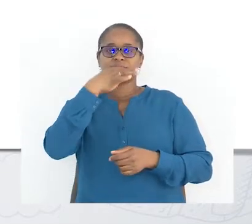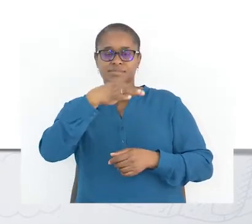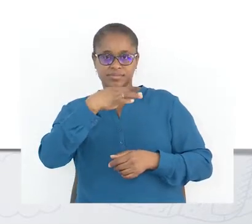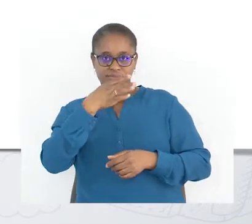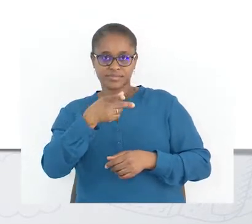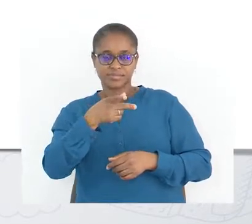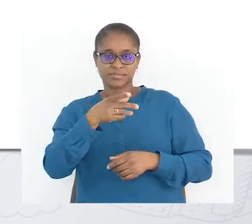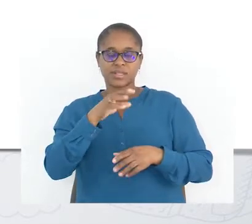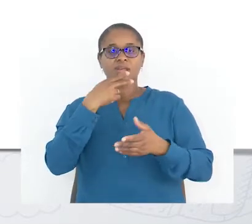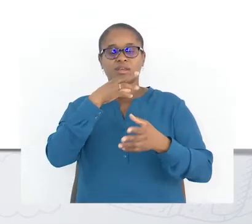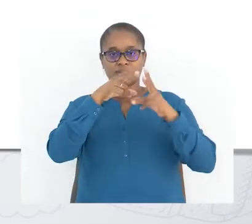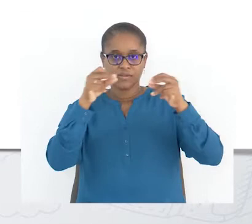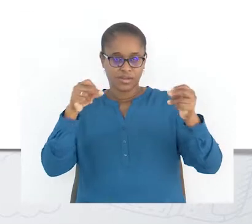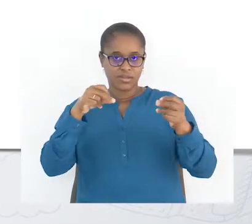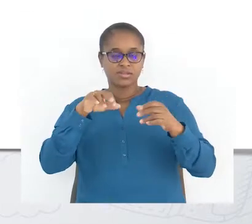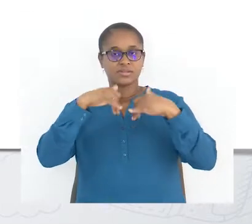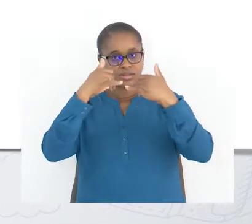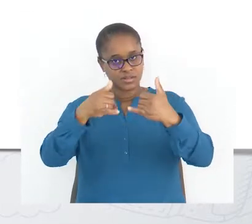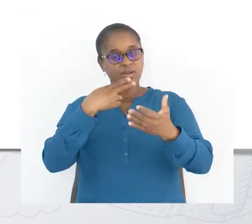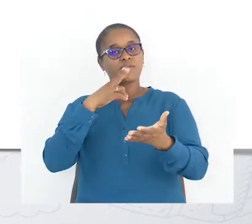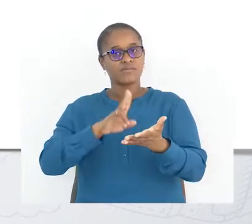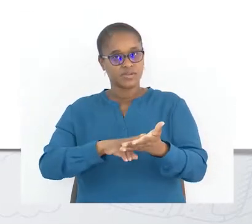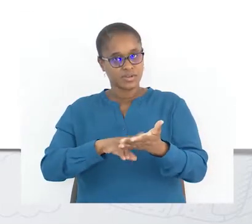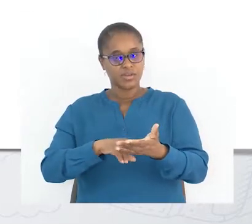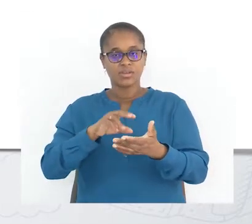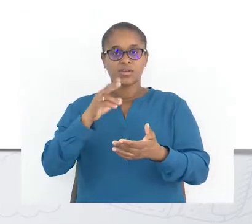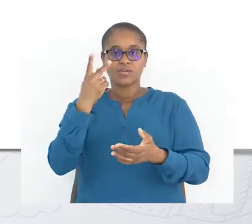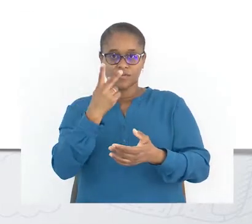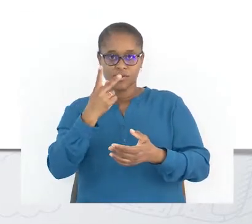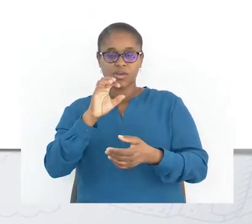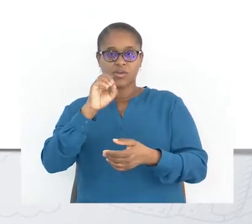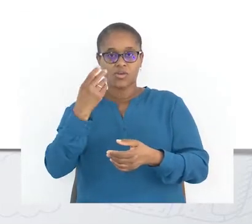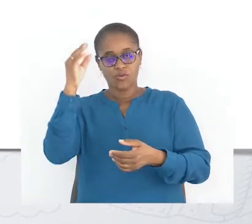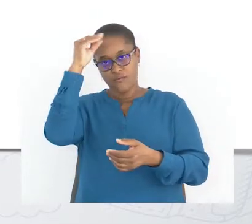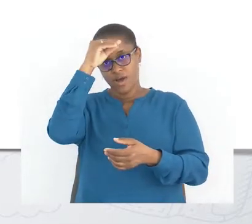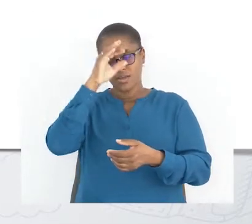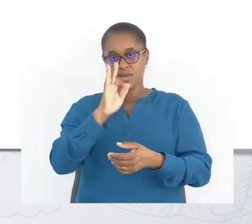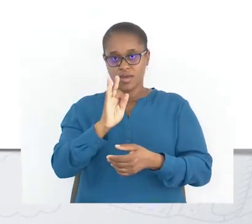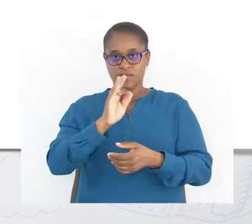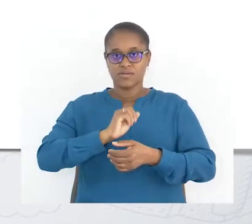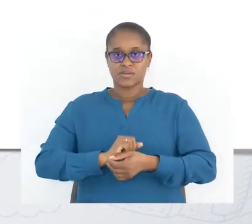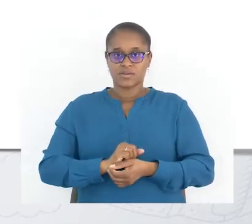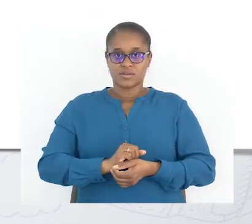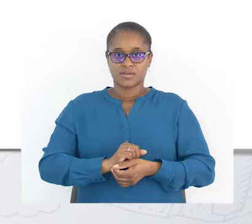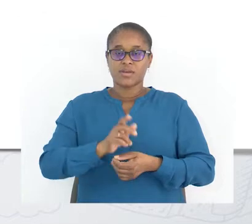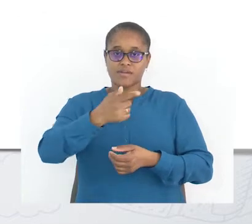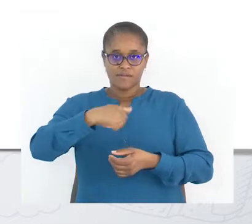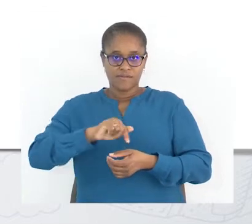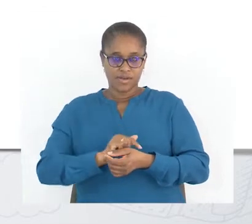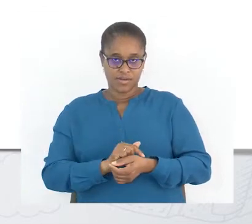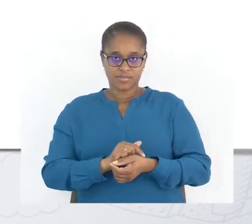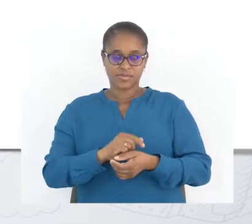caso, refere as afirmações seguintes são verdadeiras, V, ou falsas,